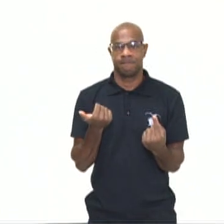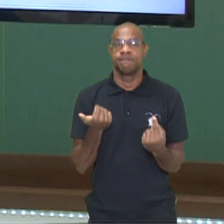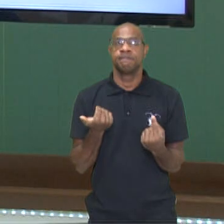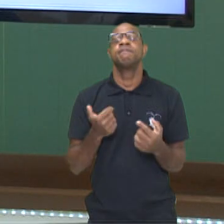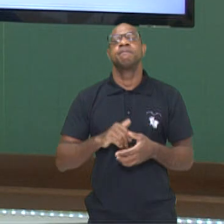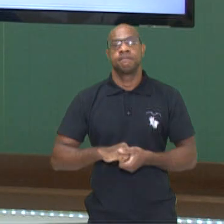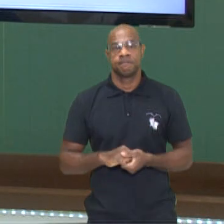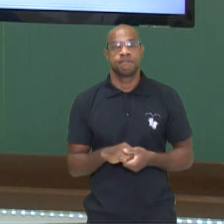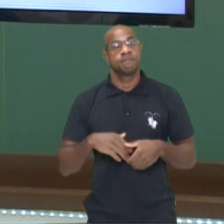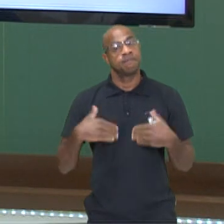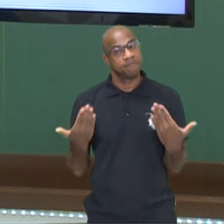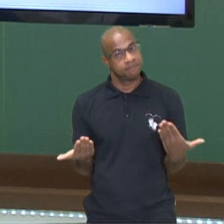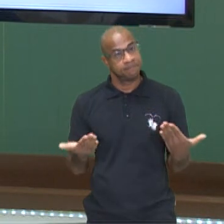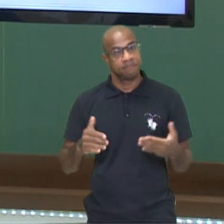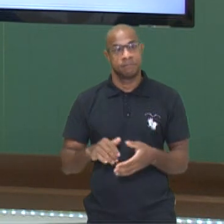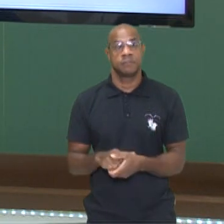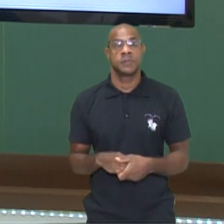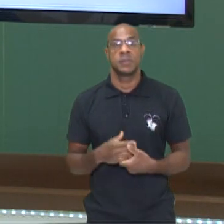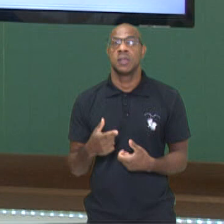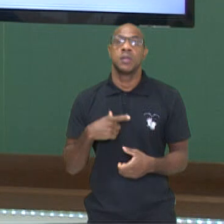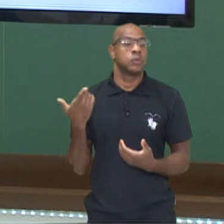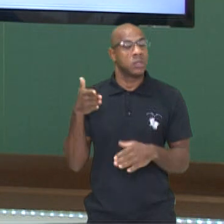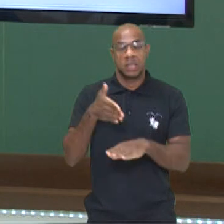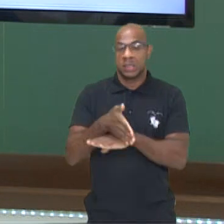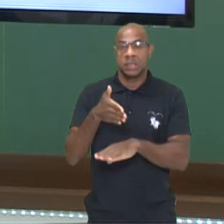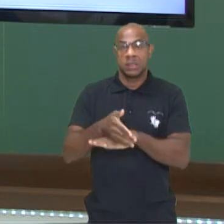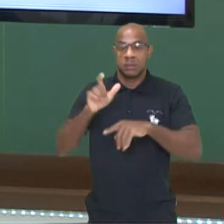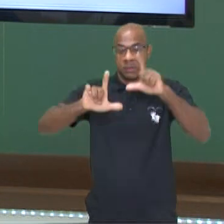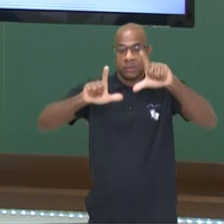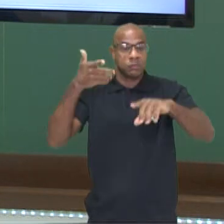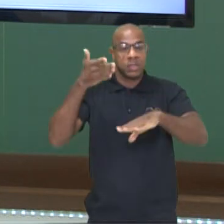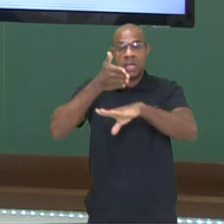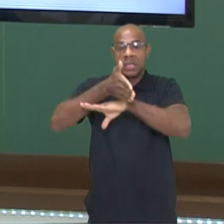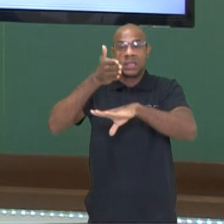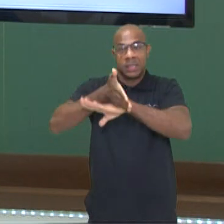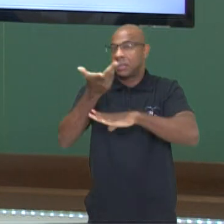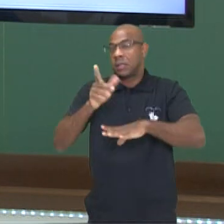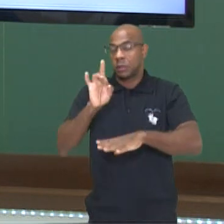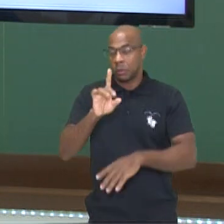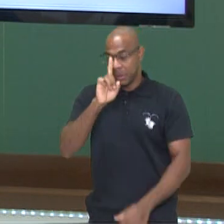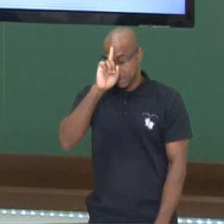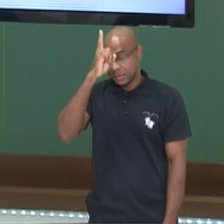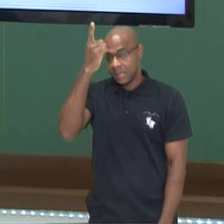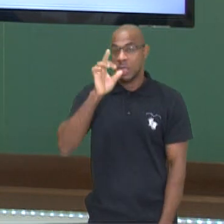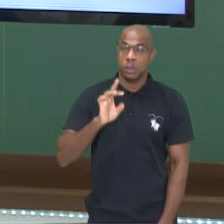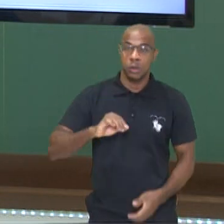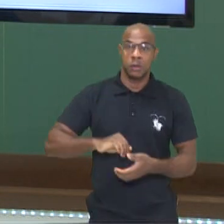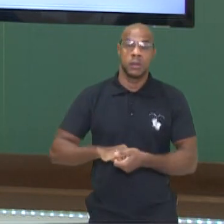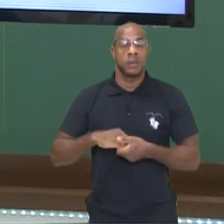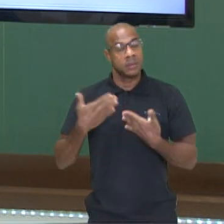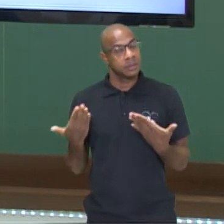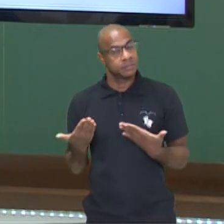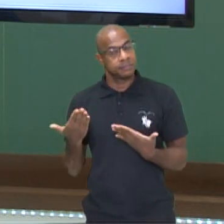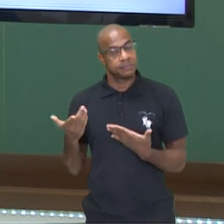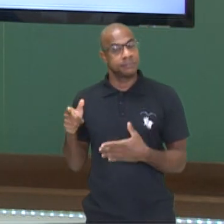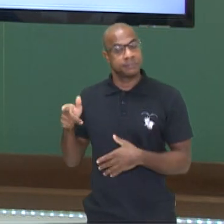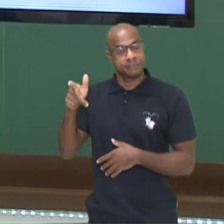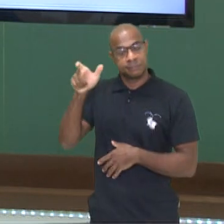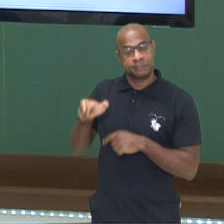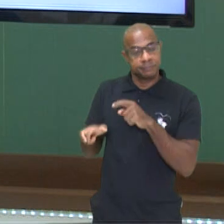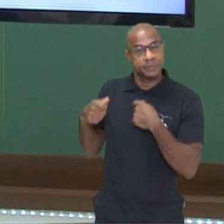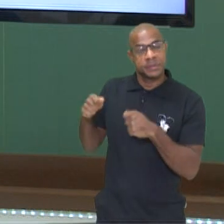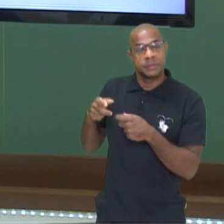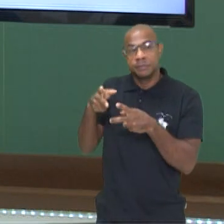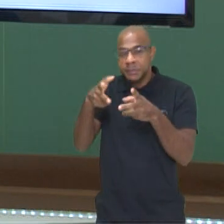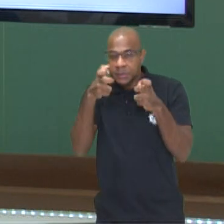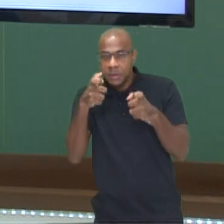Isso mesmo, na chamada a gente não tem acesso a essa informação, apenas uma ideia. Então, o espectador ele precisa ver os objetivos